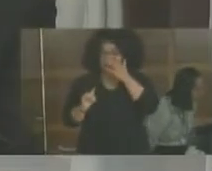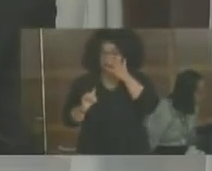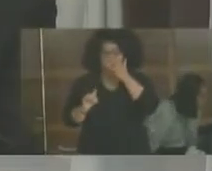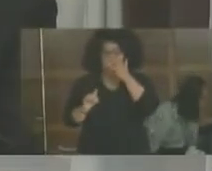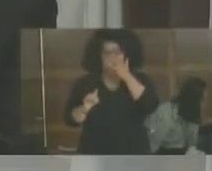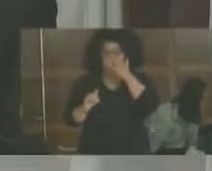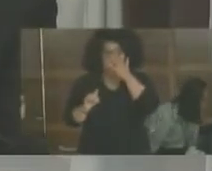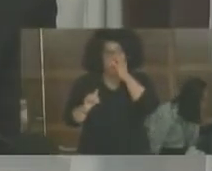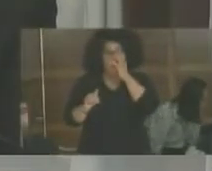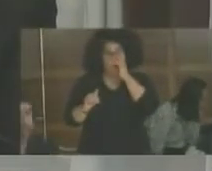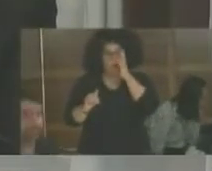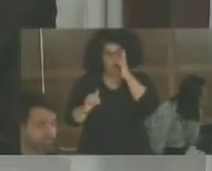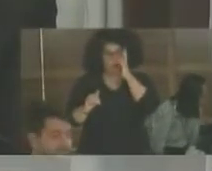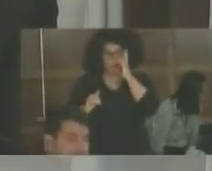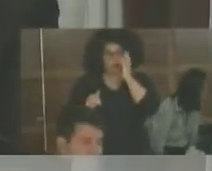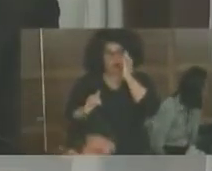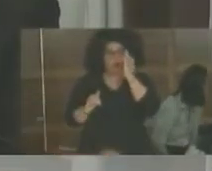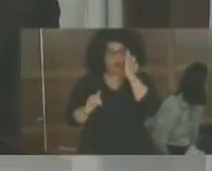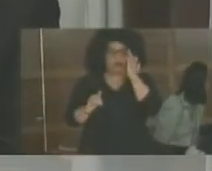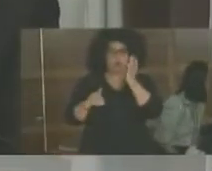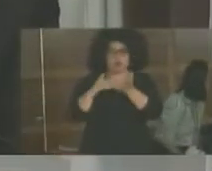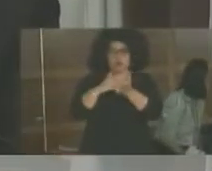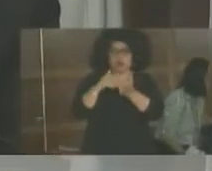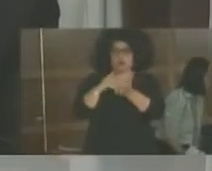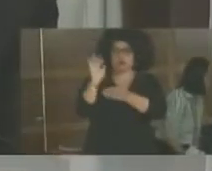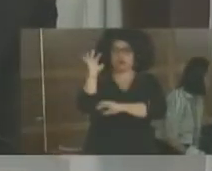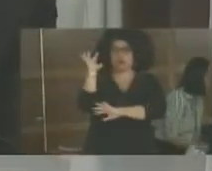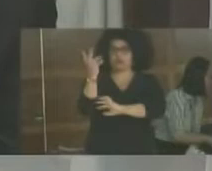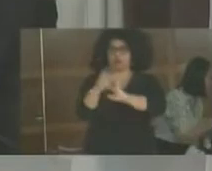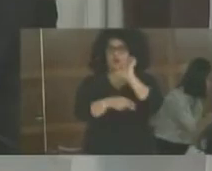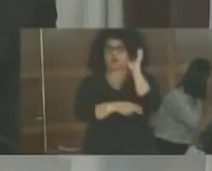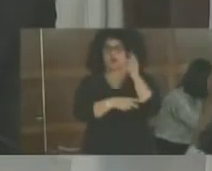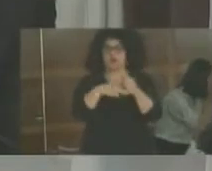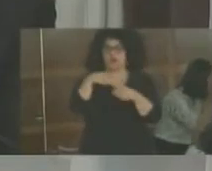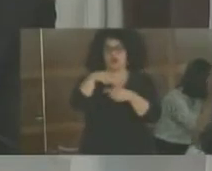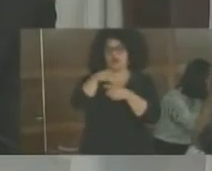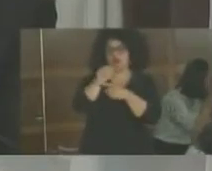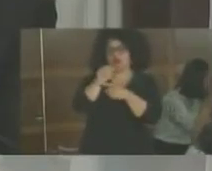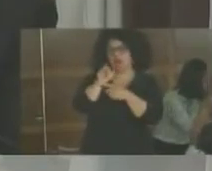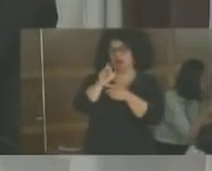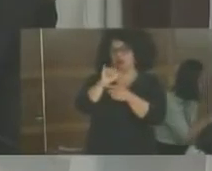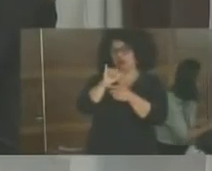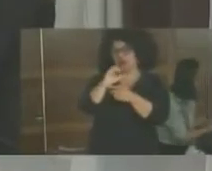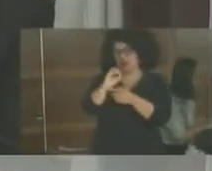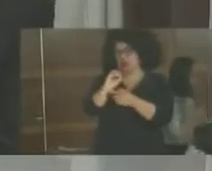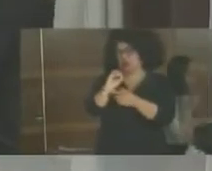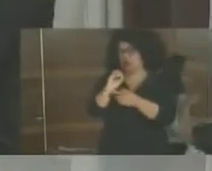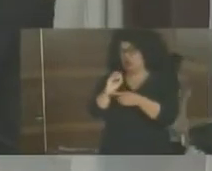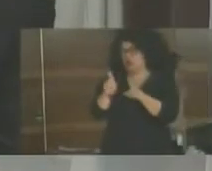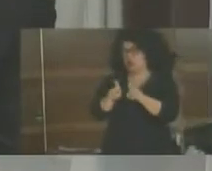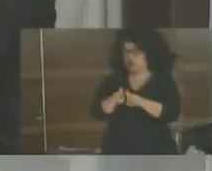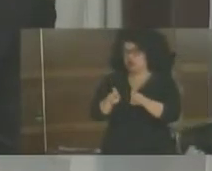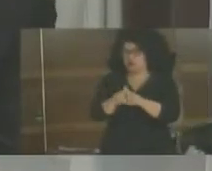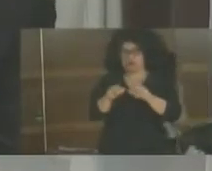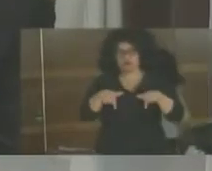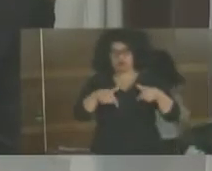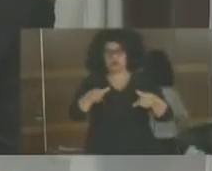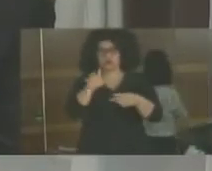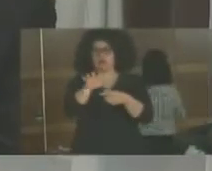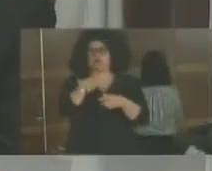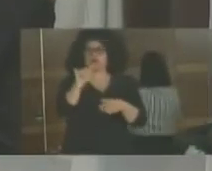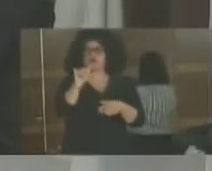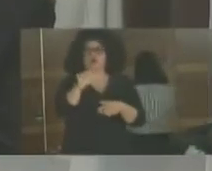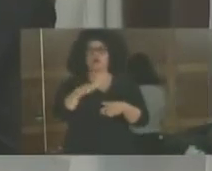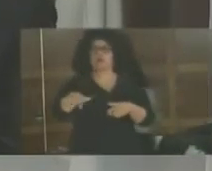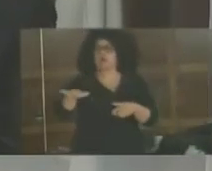trabalho do nosso secretário de Meio Ambiente, Mário, entendeu? Fez uma ação também nesse mês no Bracuí